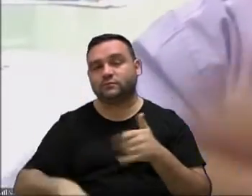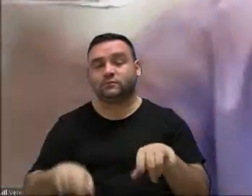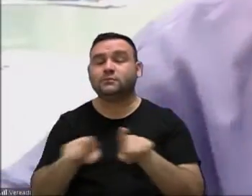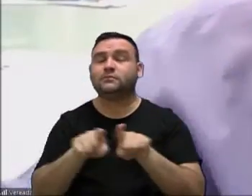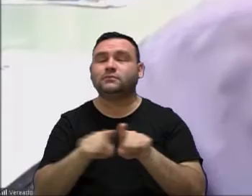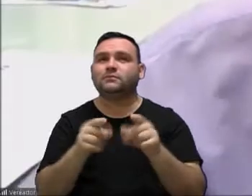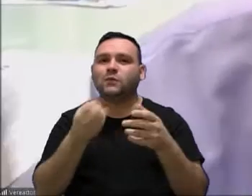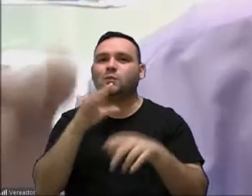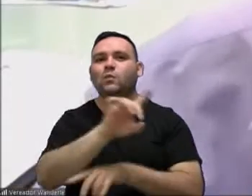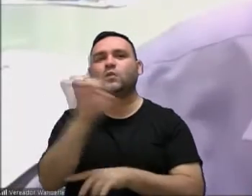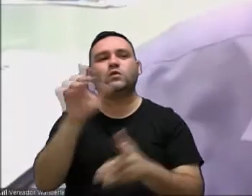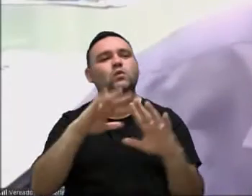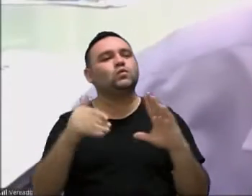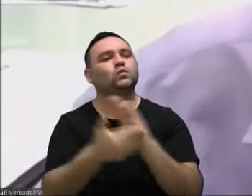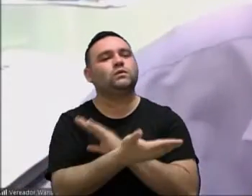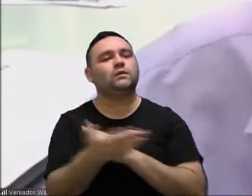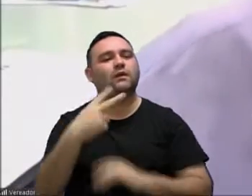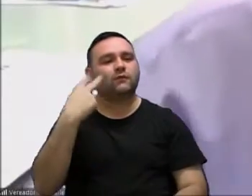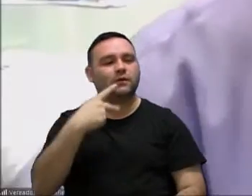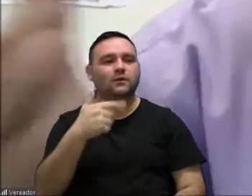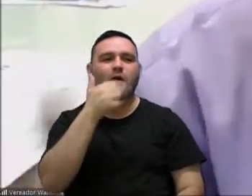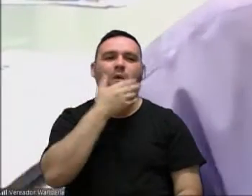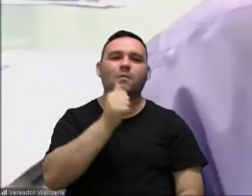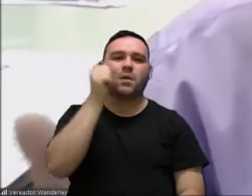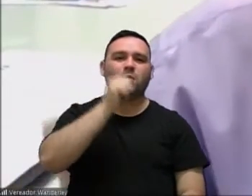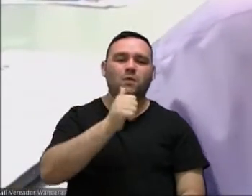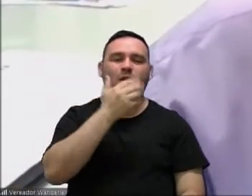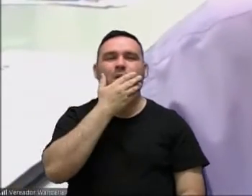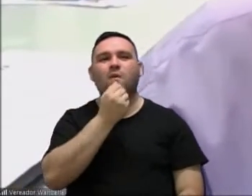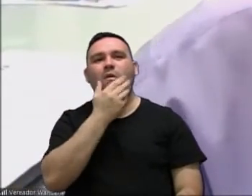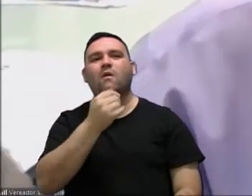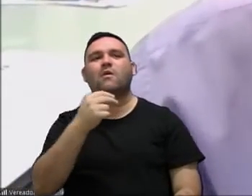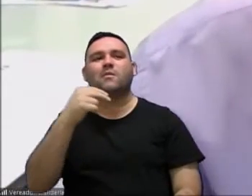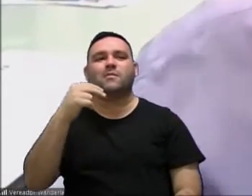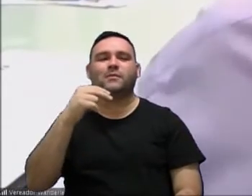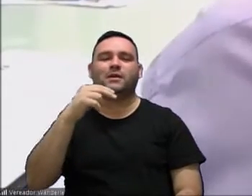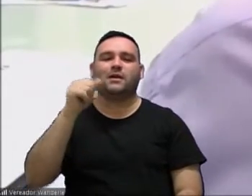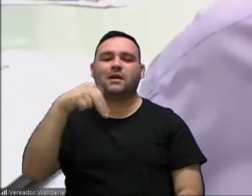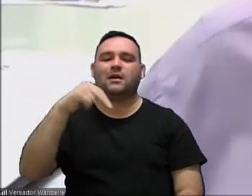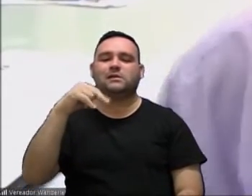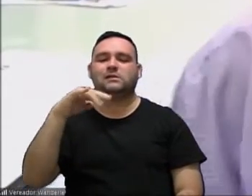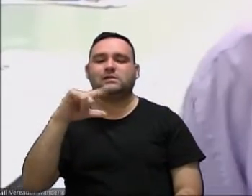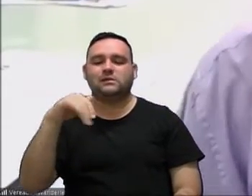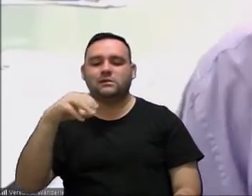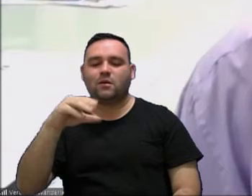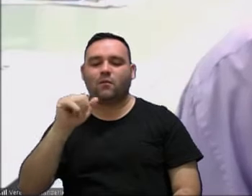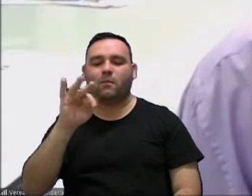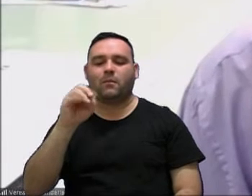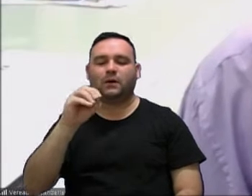muito bom dia a todos os vereadores e vereadoras. Anselmo Basso, seja bem-vindo, meu irmão.